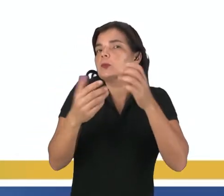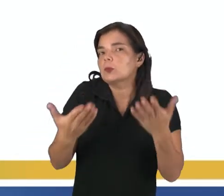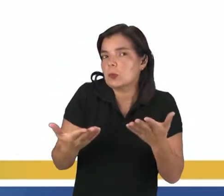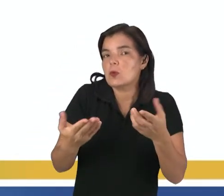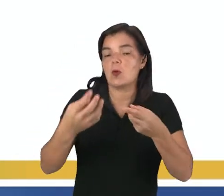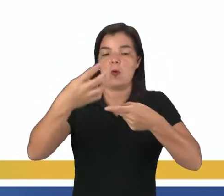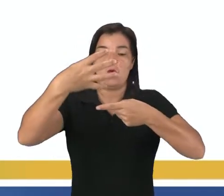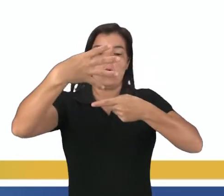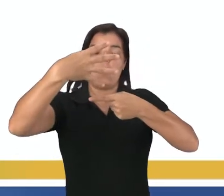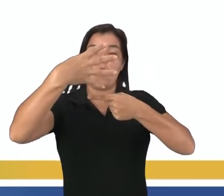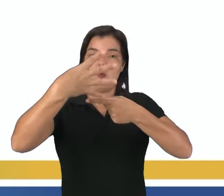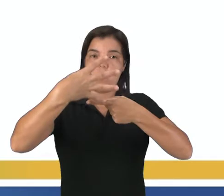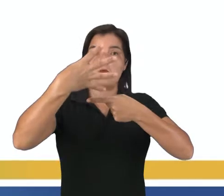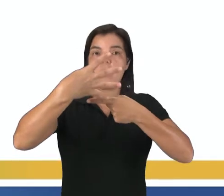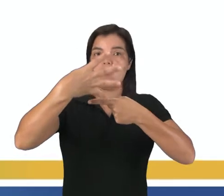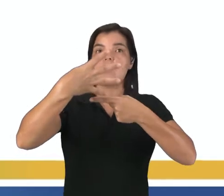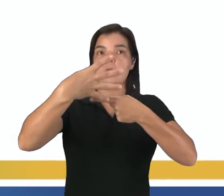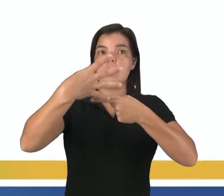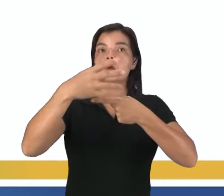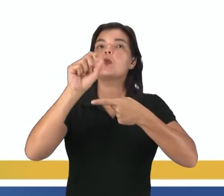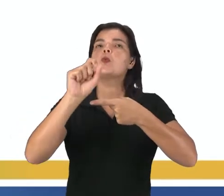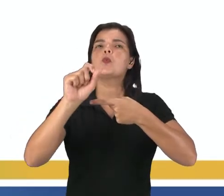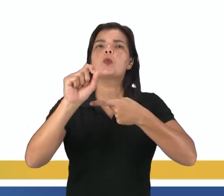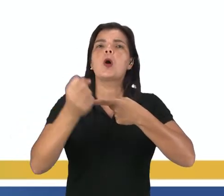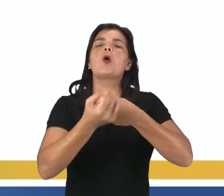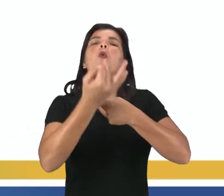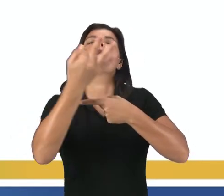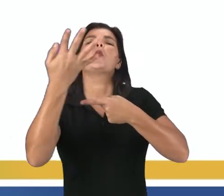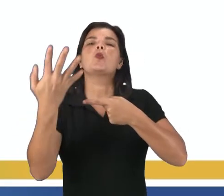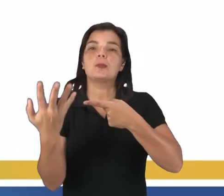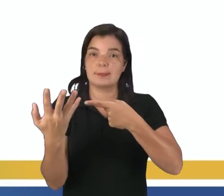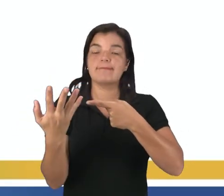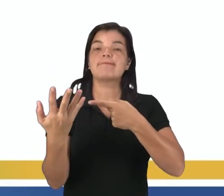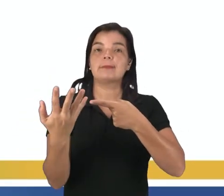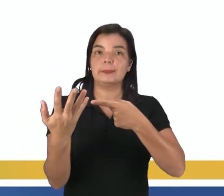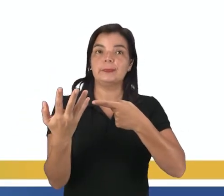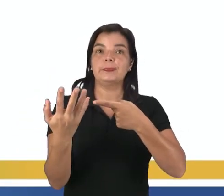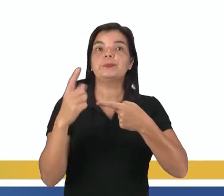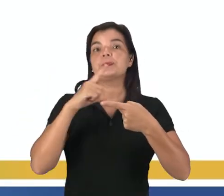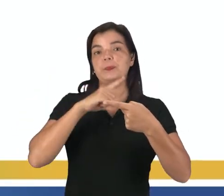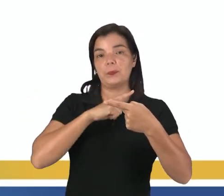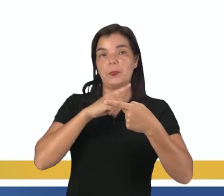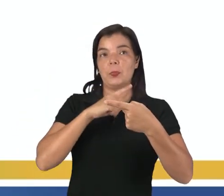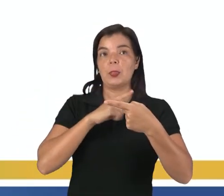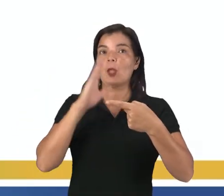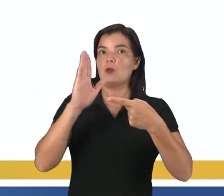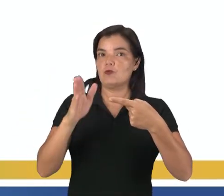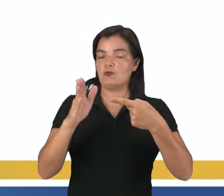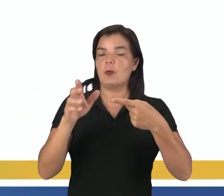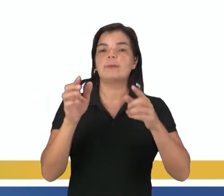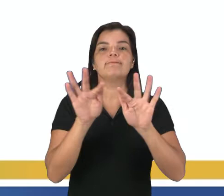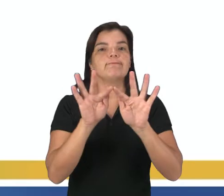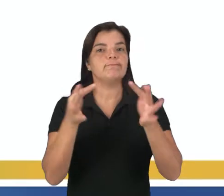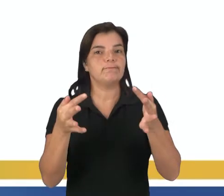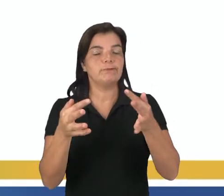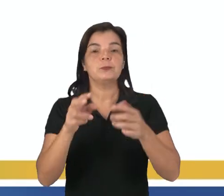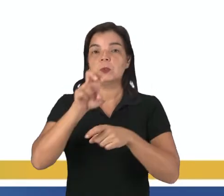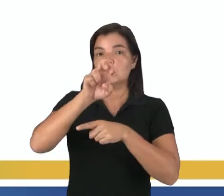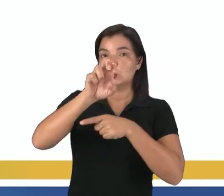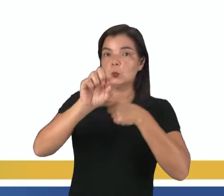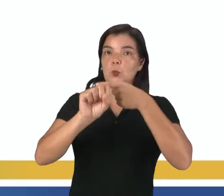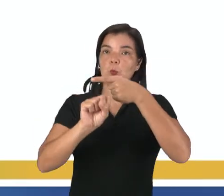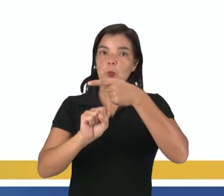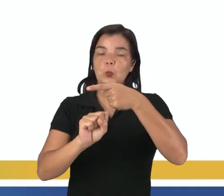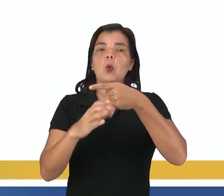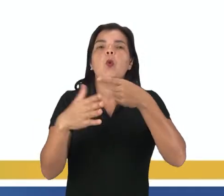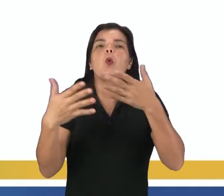nosso numerador, E ele representa quantas partes nós tomamos. Na fração 5/8,